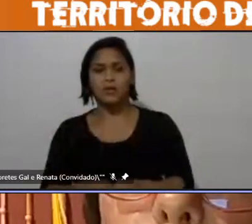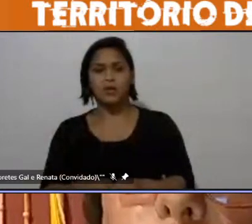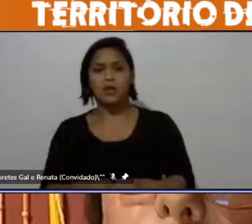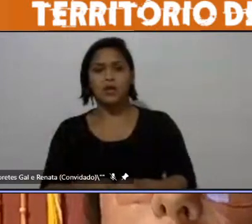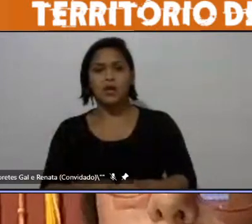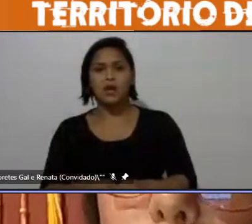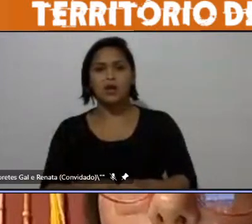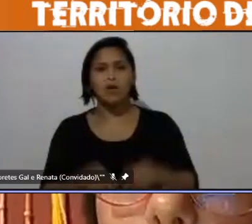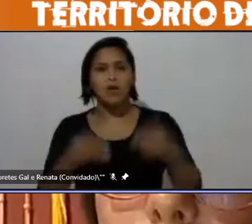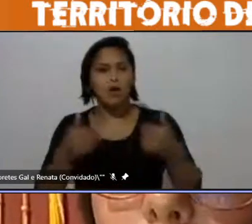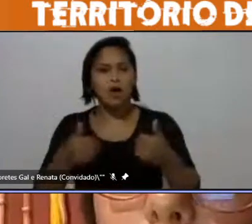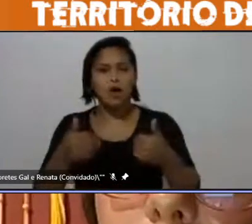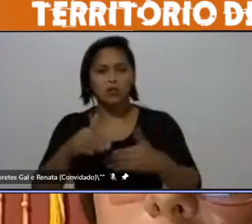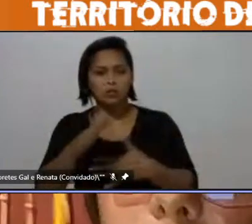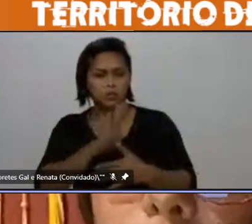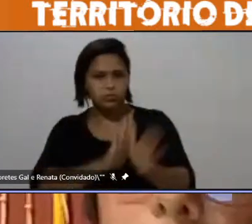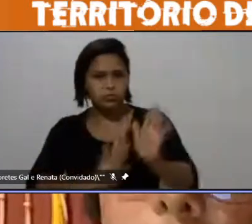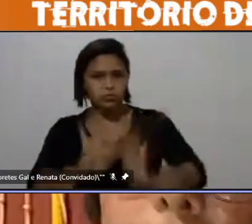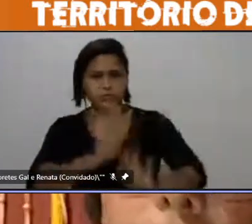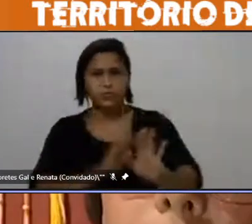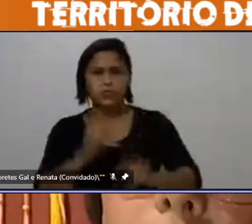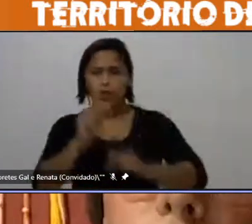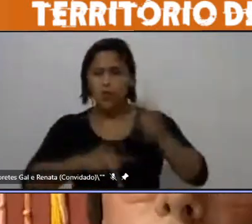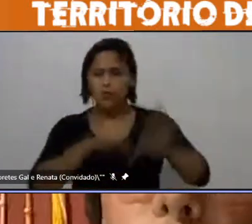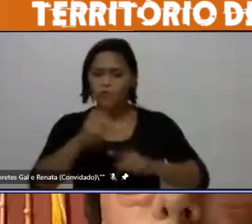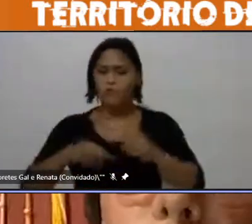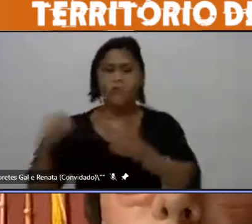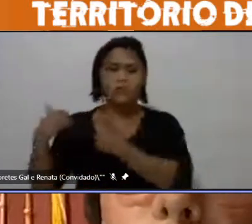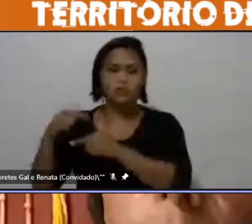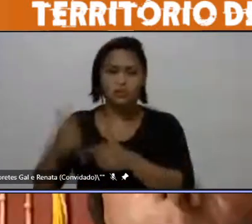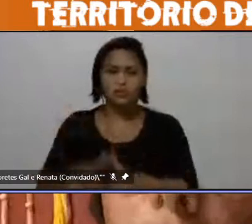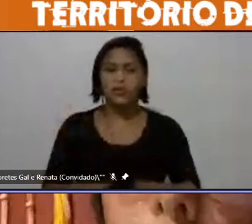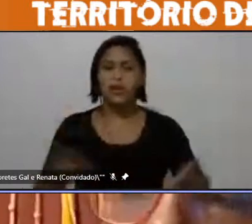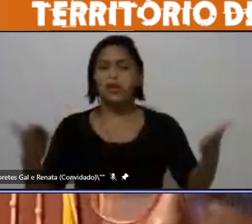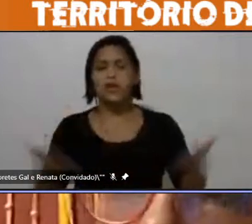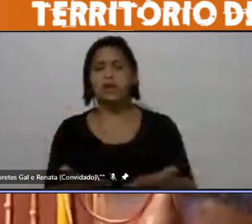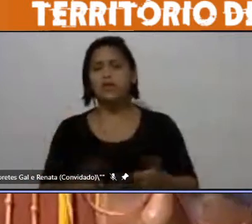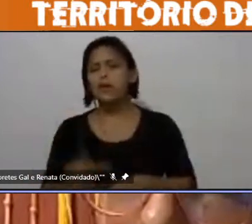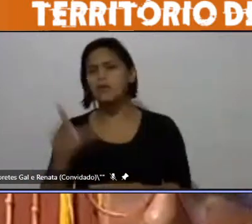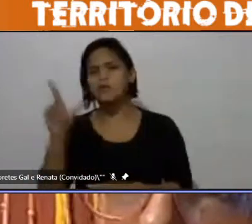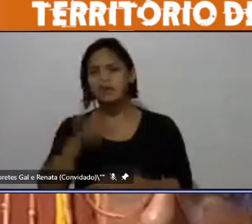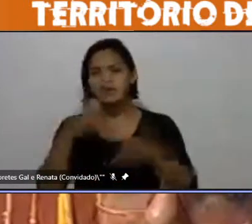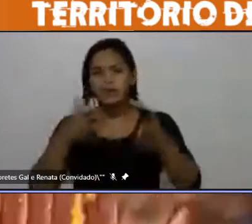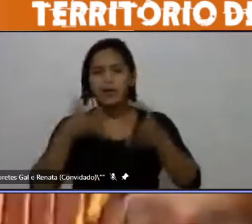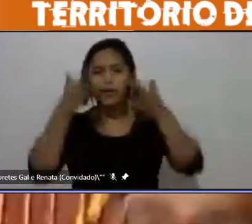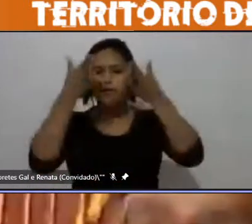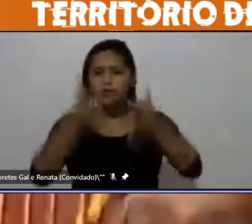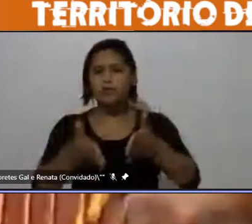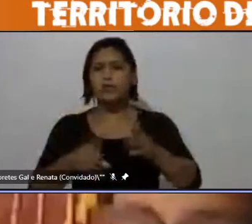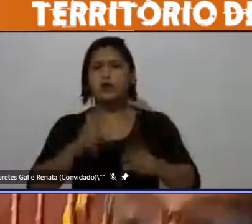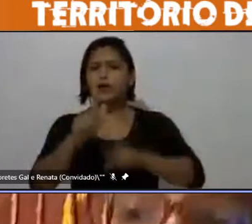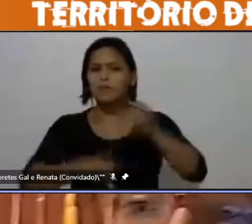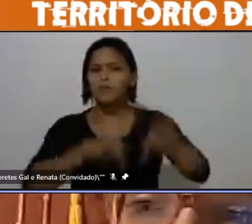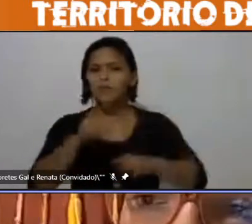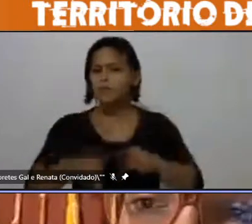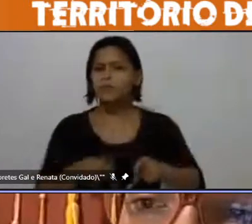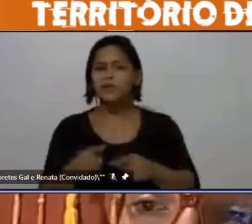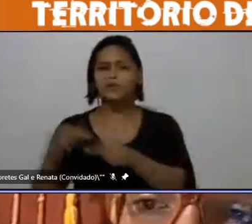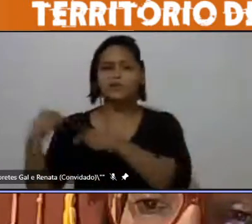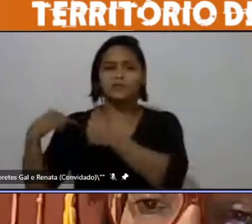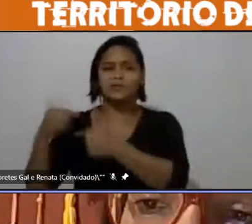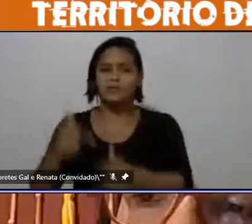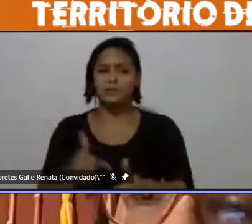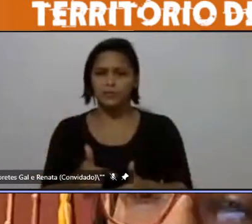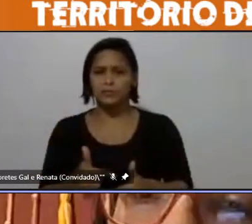povos e comunidades tradicionais. Então, a minha fala aqui hoje vai ser bem focada nos povos e comunidades